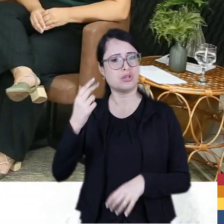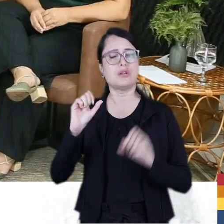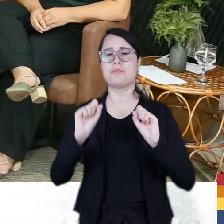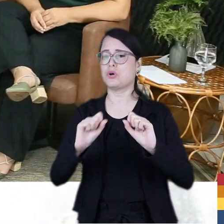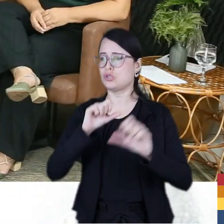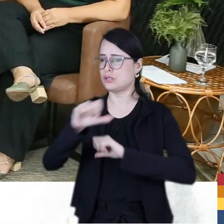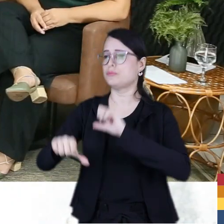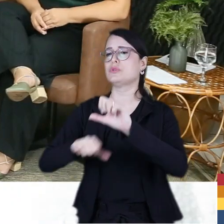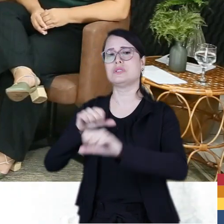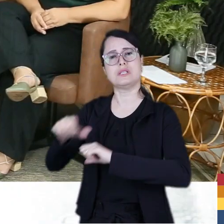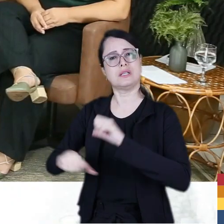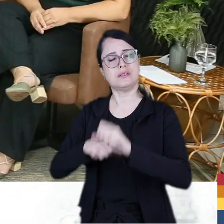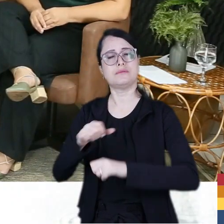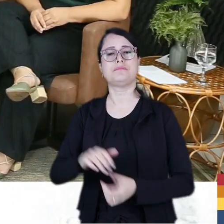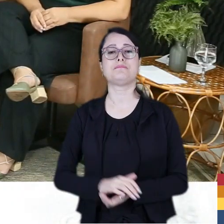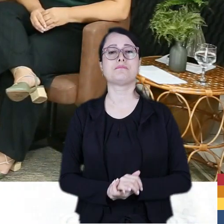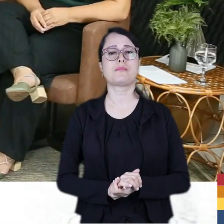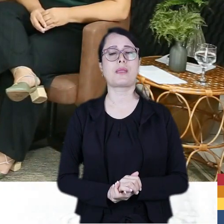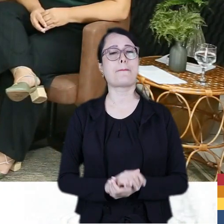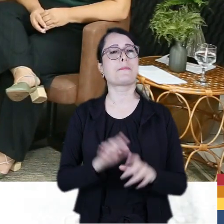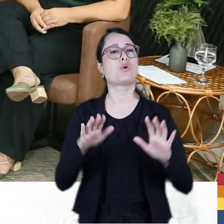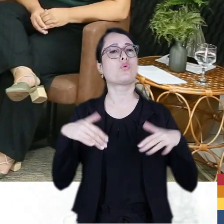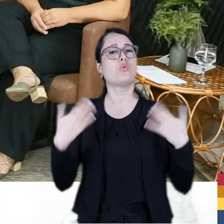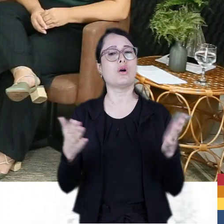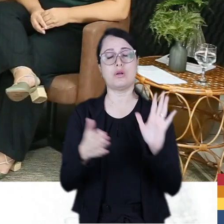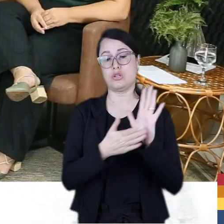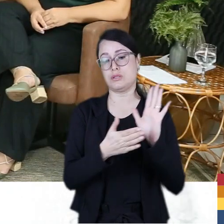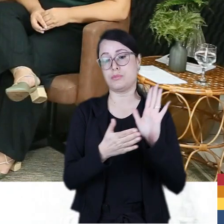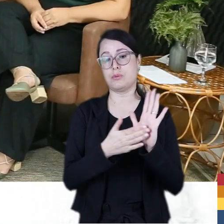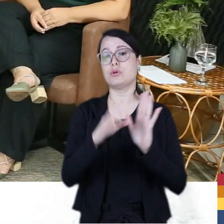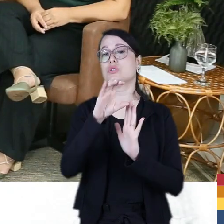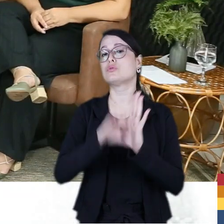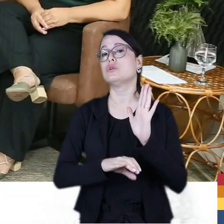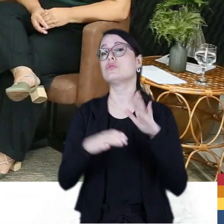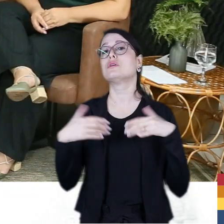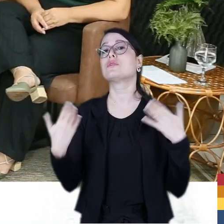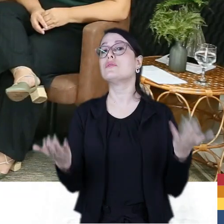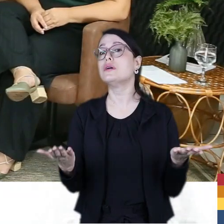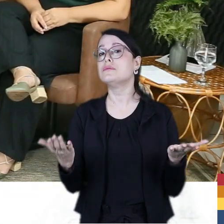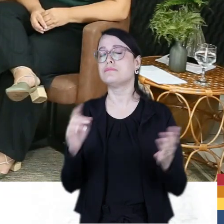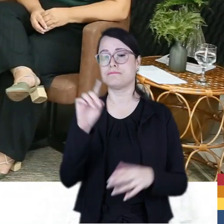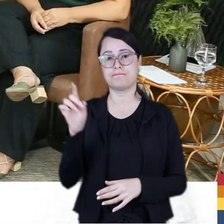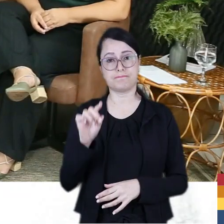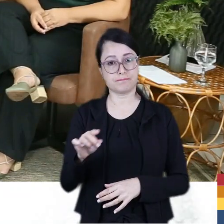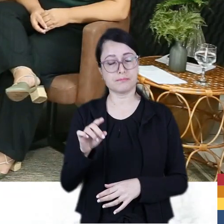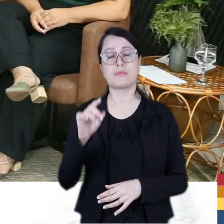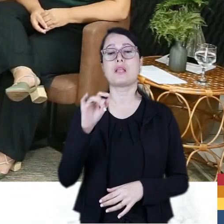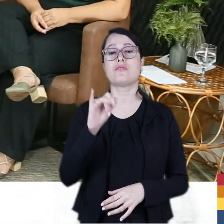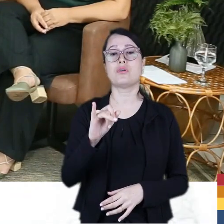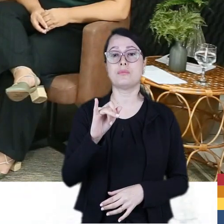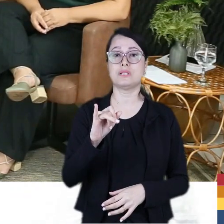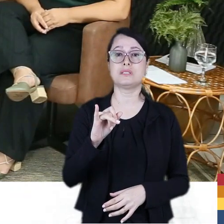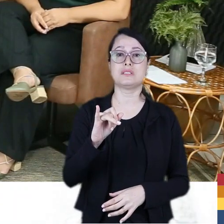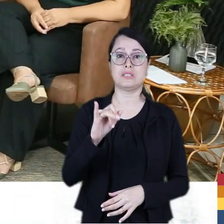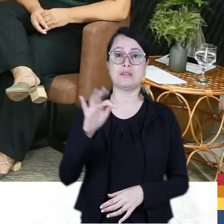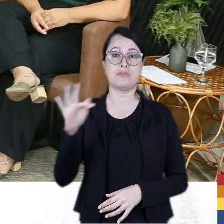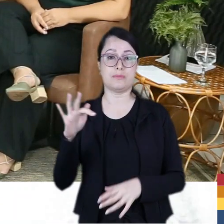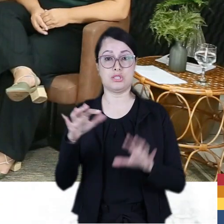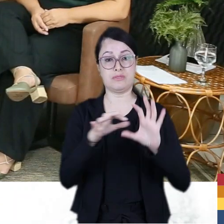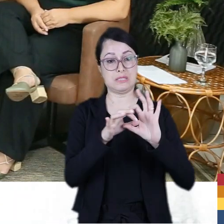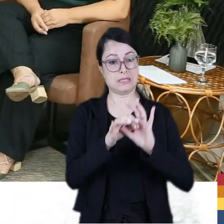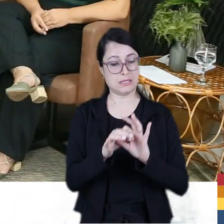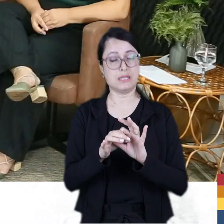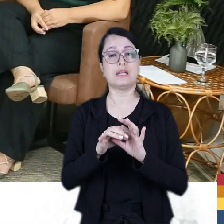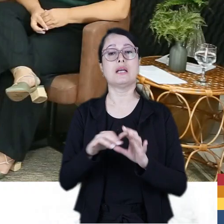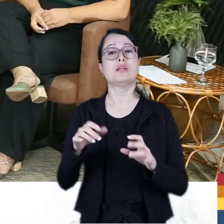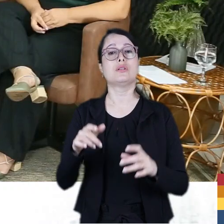nós queremos que os jovens sejam protagonistas que eles sejam atuantes que eles possam escrever ou reescrever a história entendeu